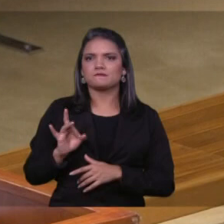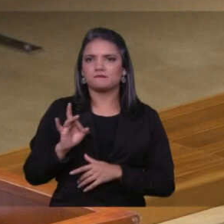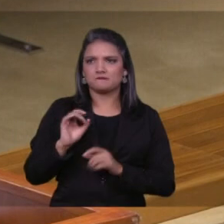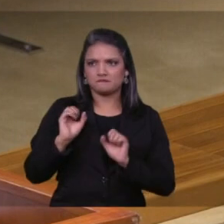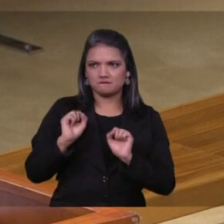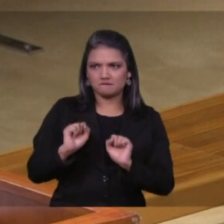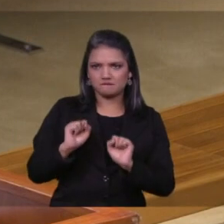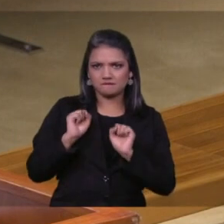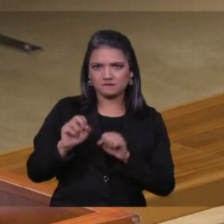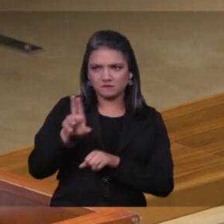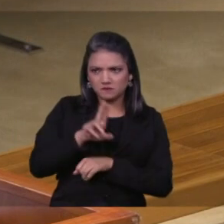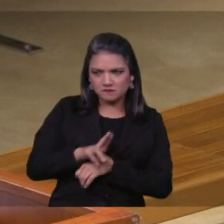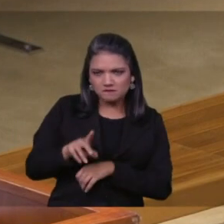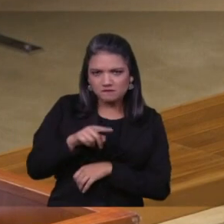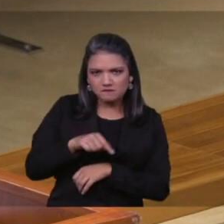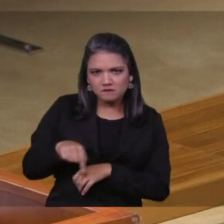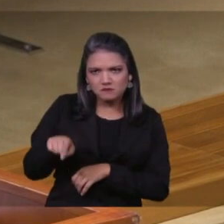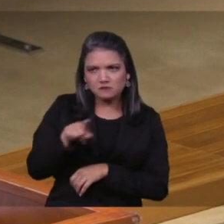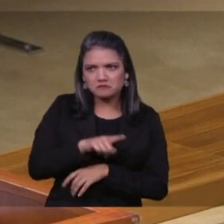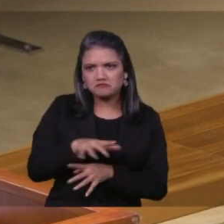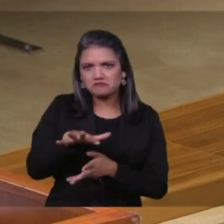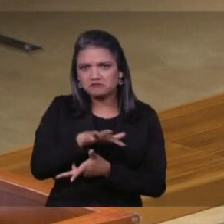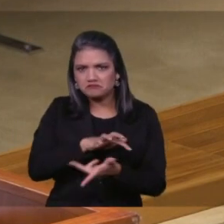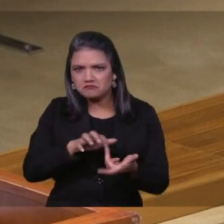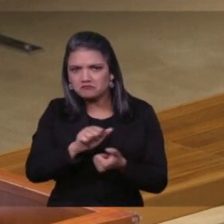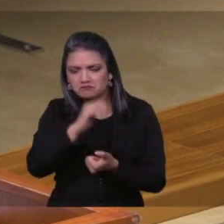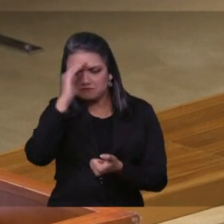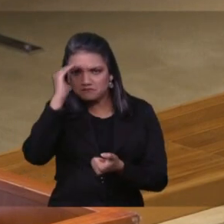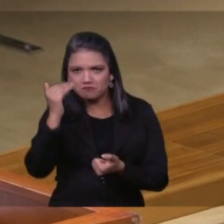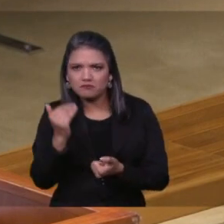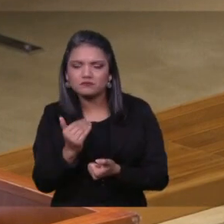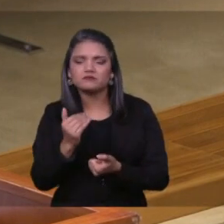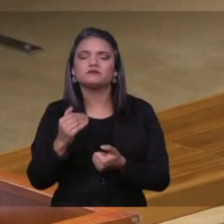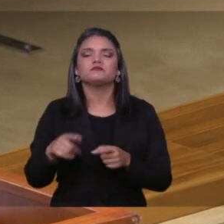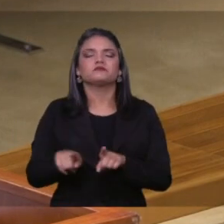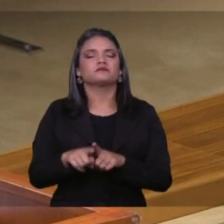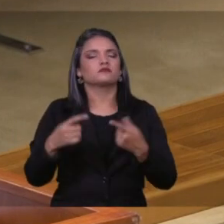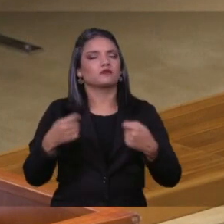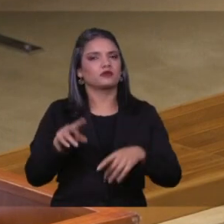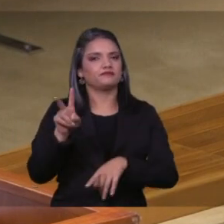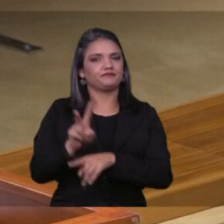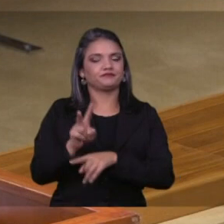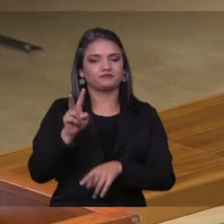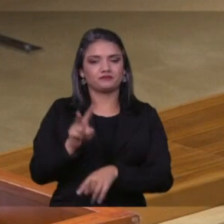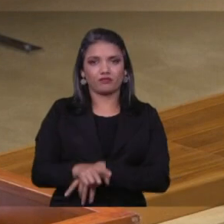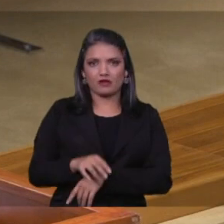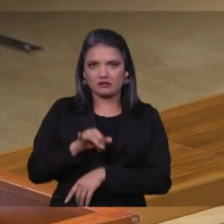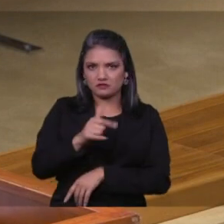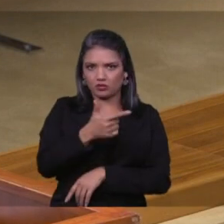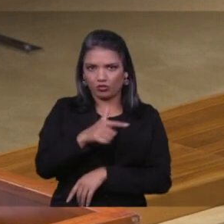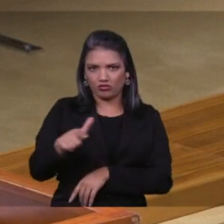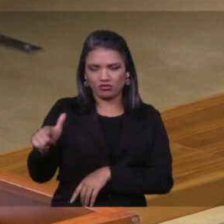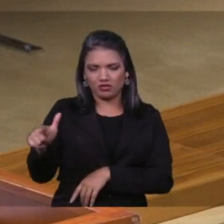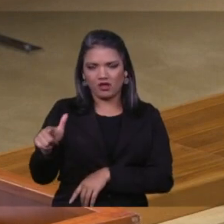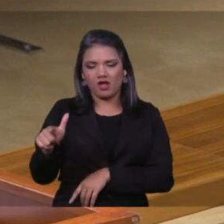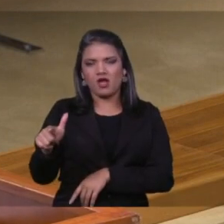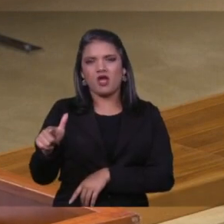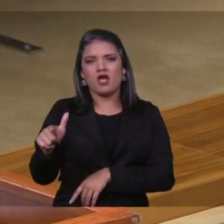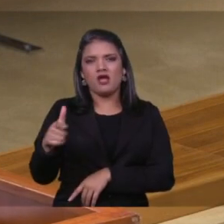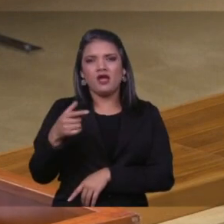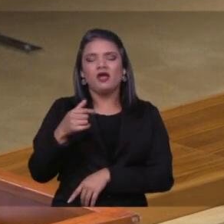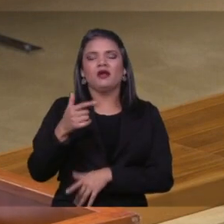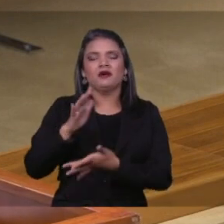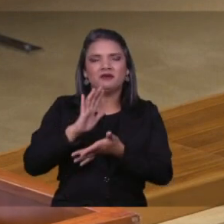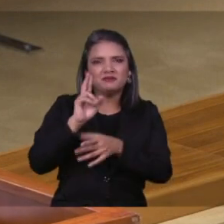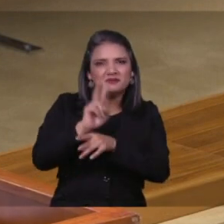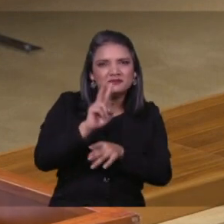a exploração ecologicamente sustentável do bioma, sendo inconstitucional não garantir a manutenção da diversidade da paisagem